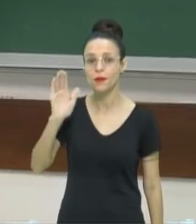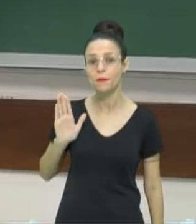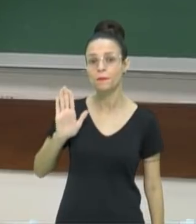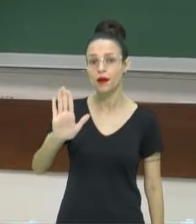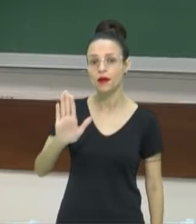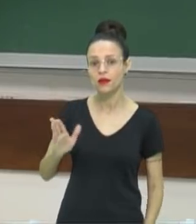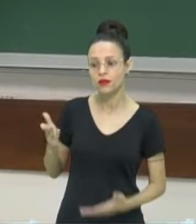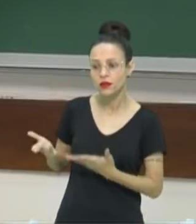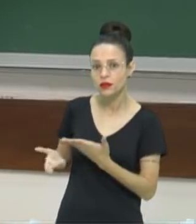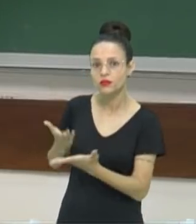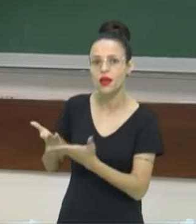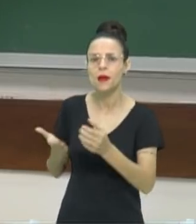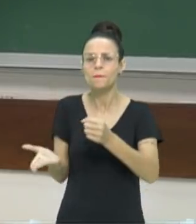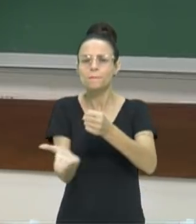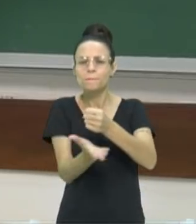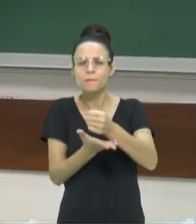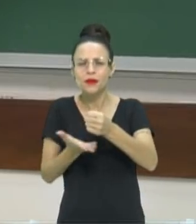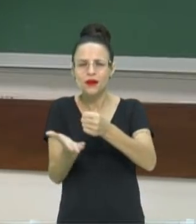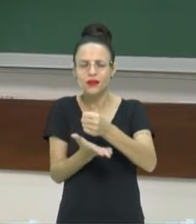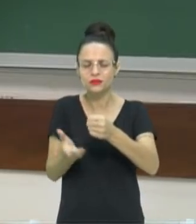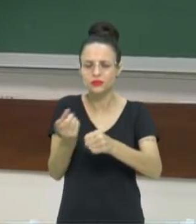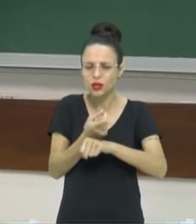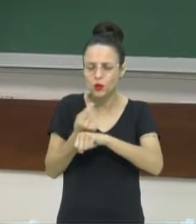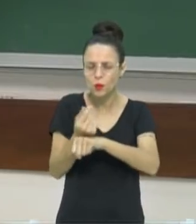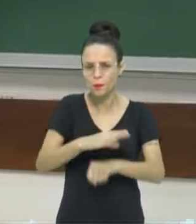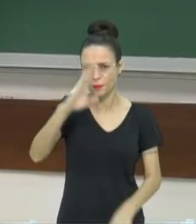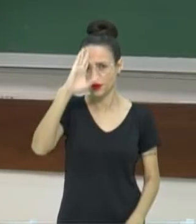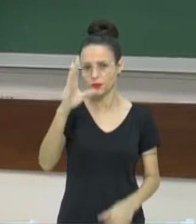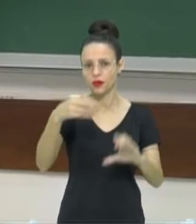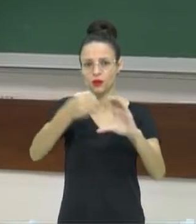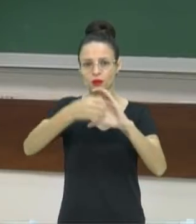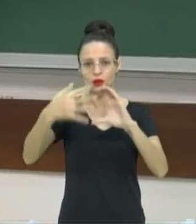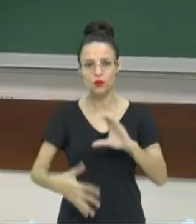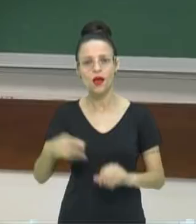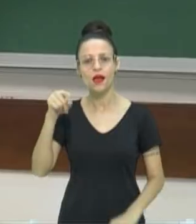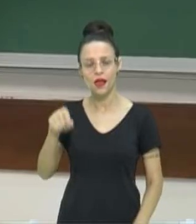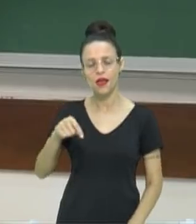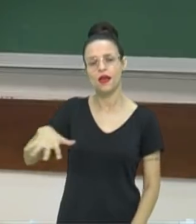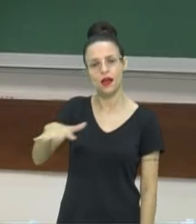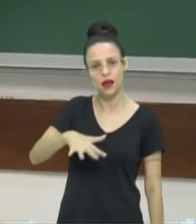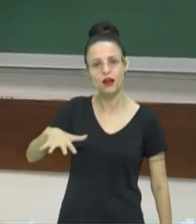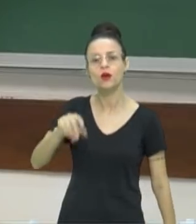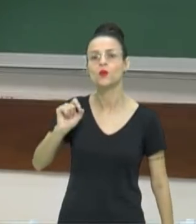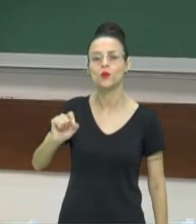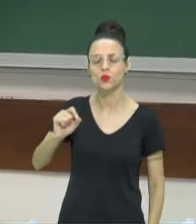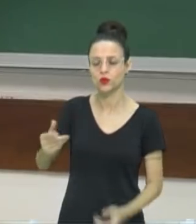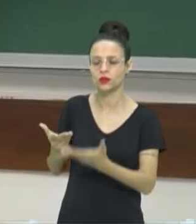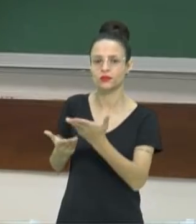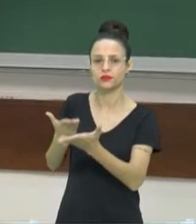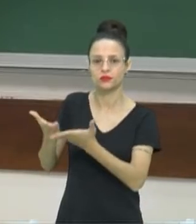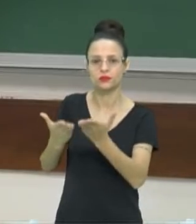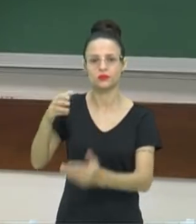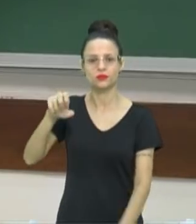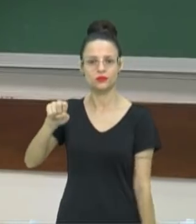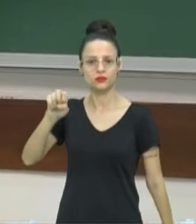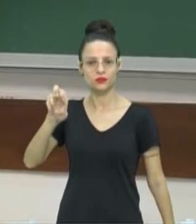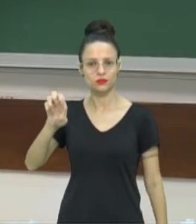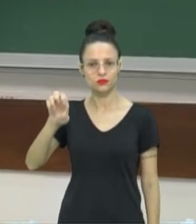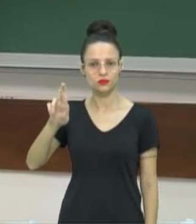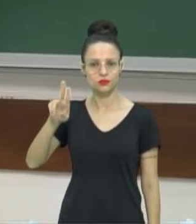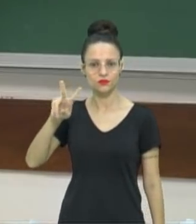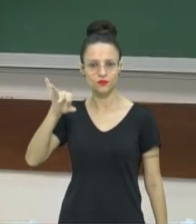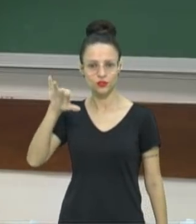em base da economia, em principal característica, eu tenho o setor de serviços como um elemento ali importante,